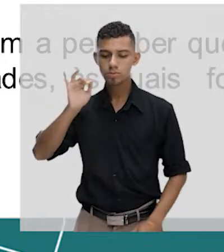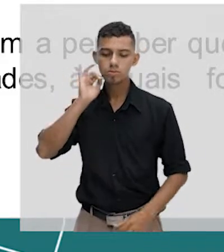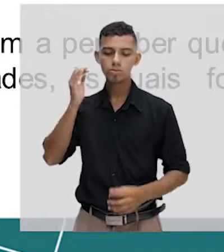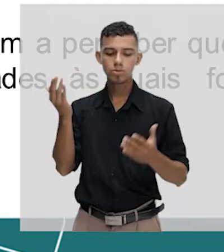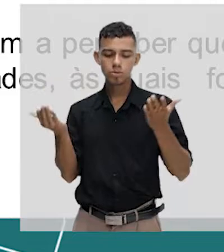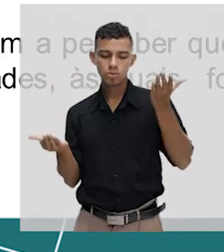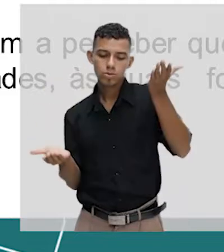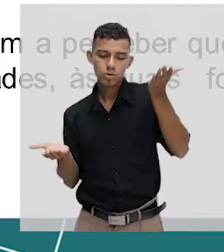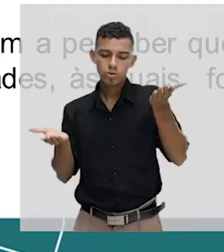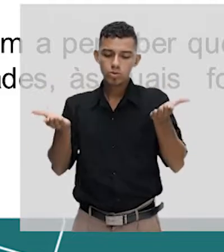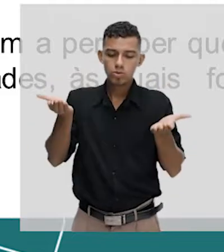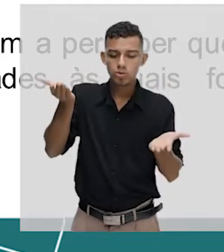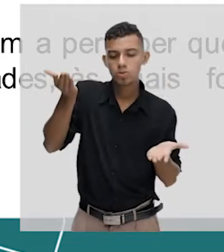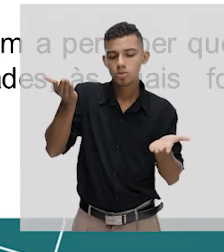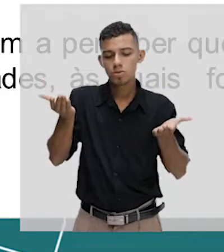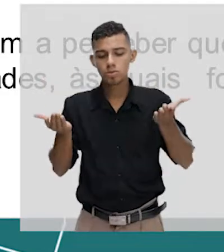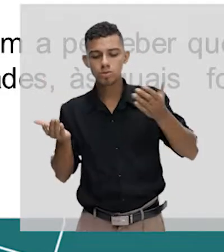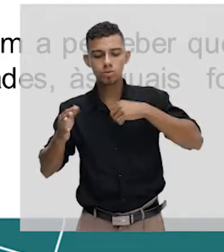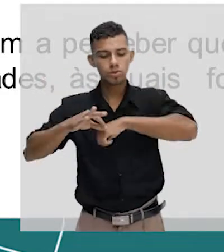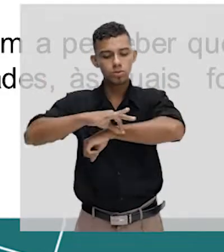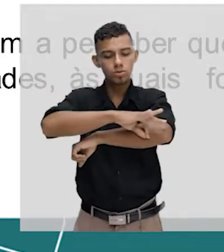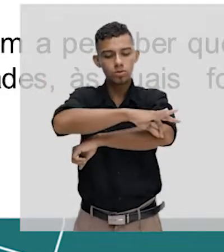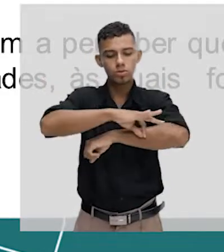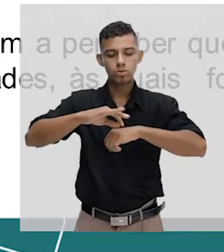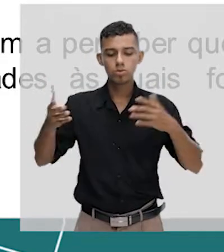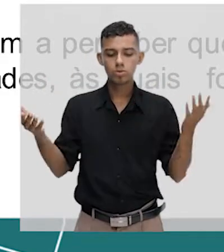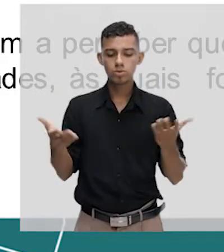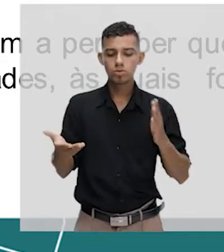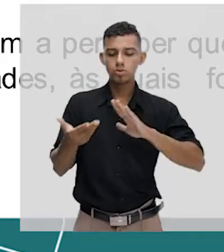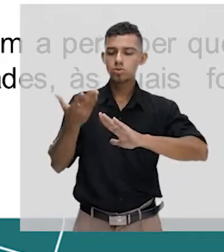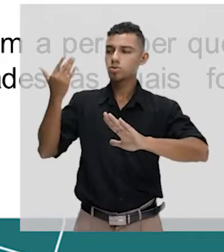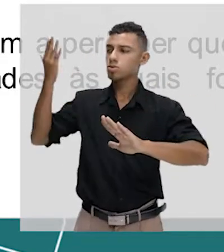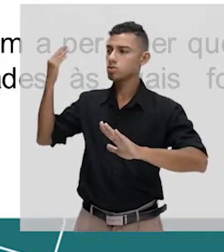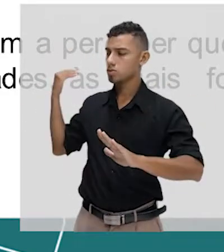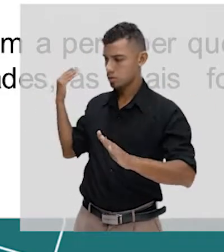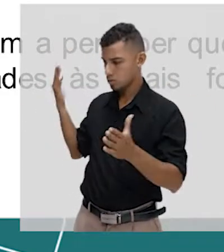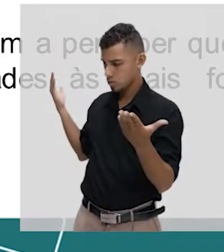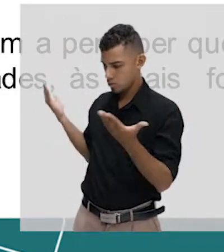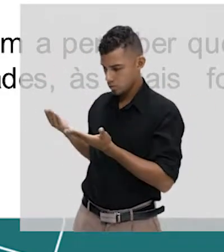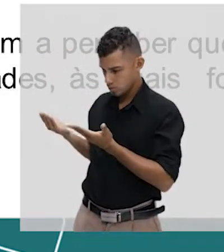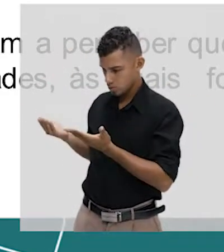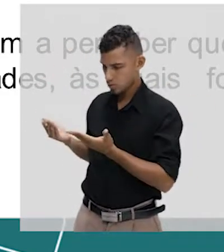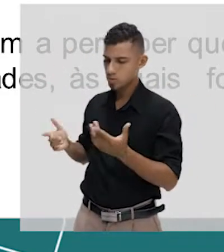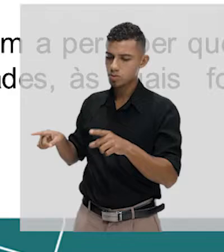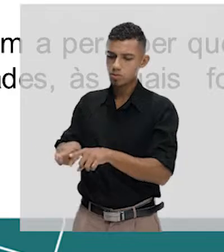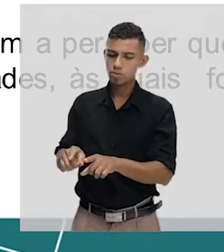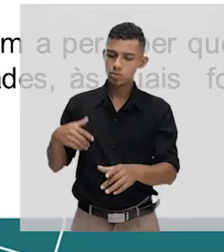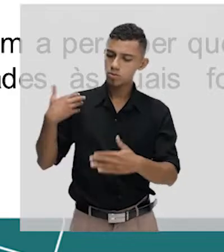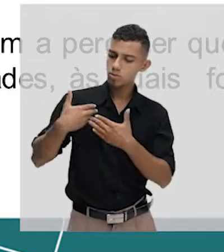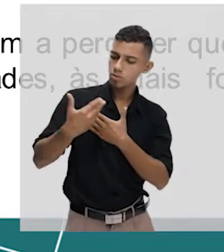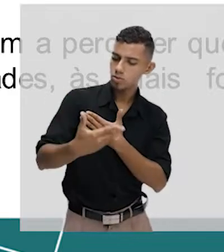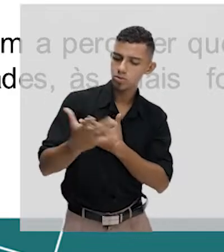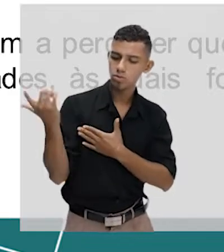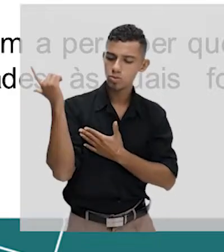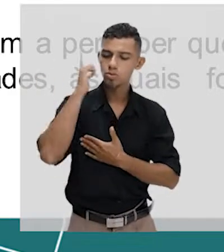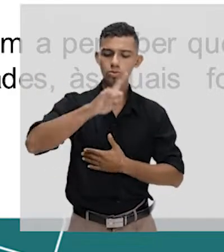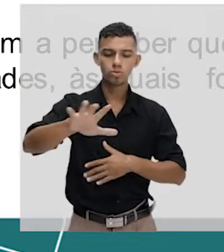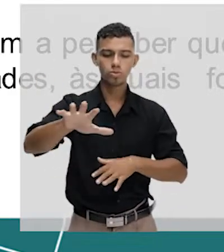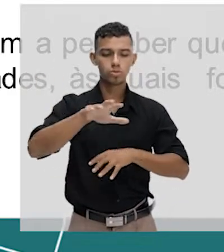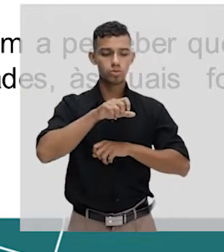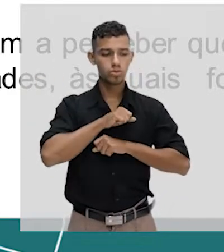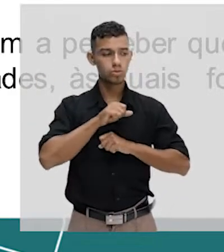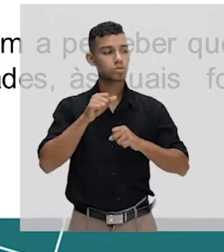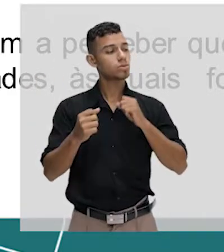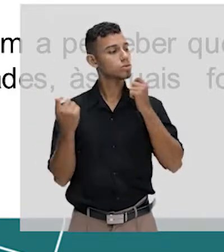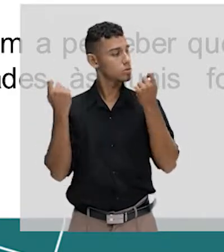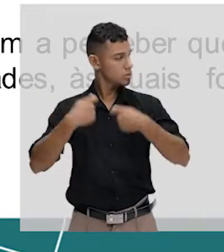da medição, quanto nós temos antes e quanto nós conseguimos obter, já que a química é